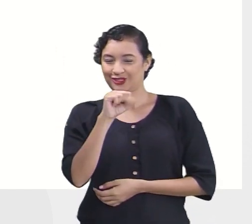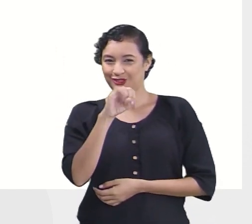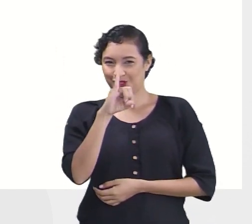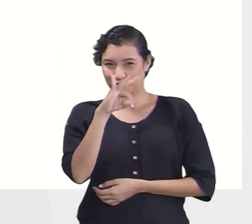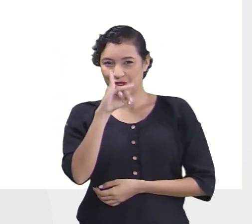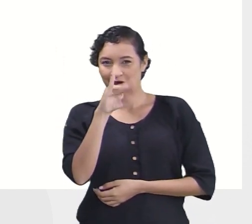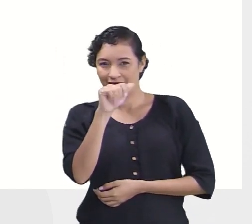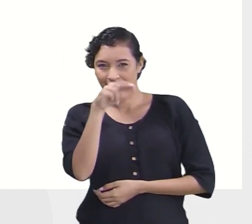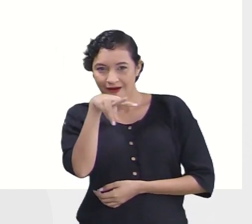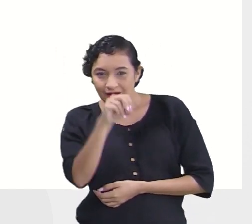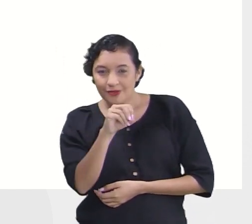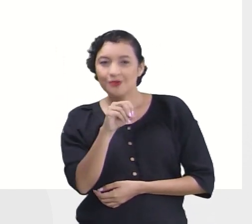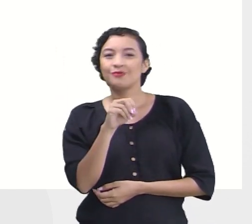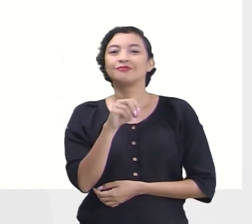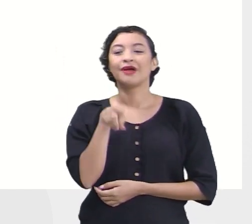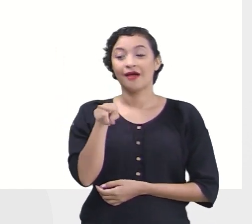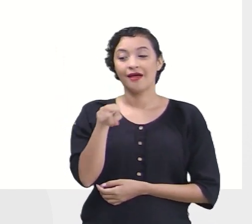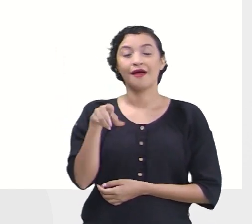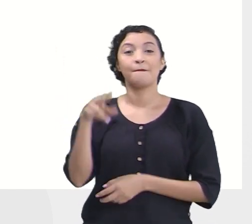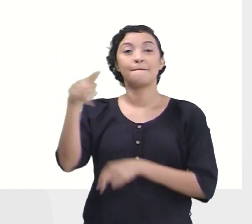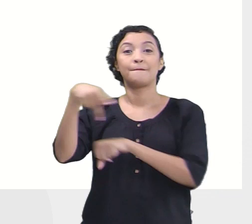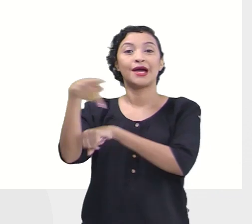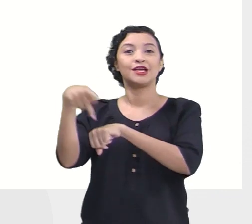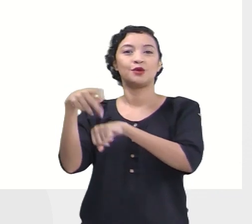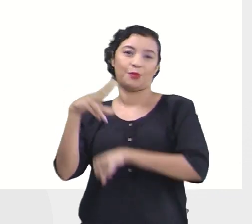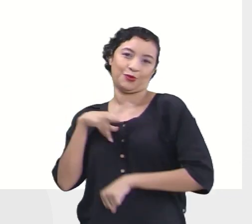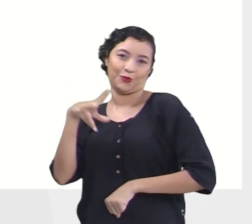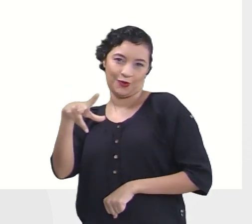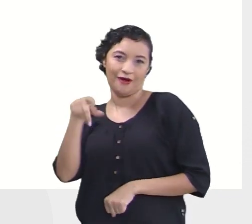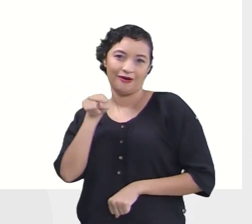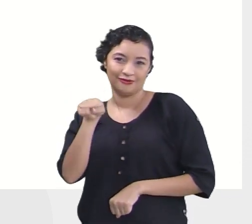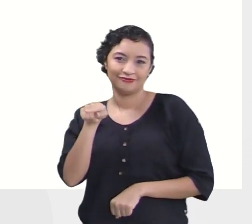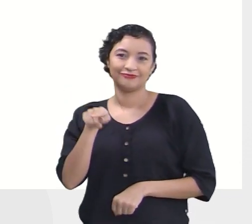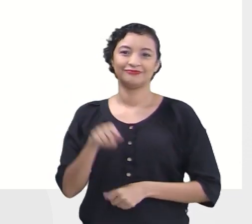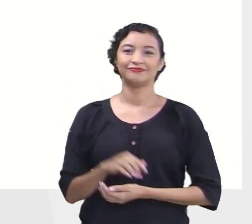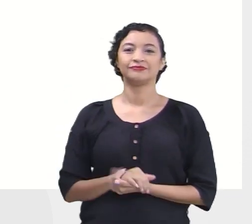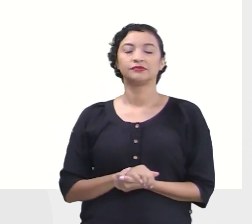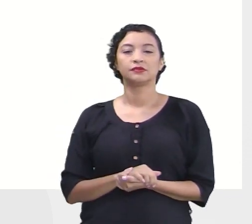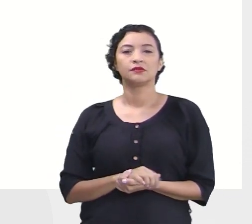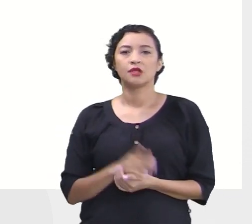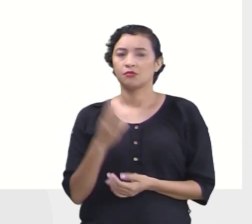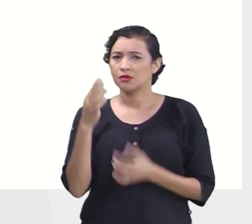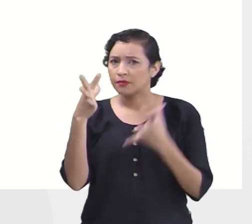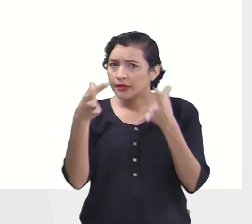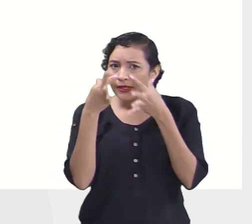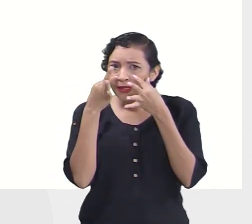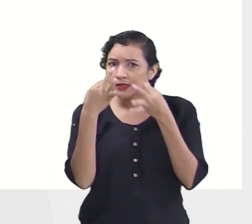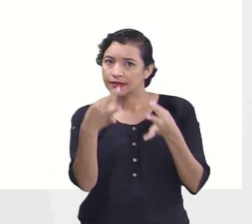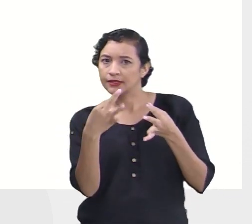Portugal. Agora, preste atenção numa coisa, aqui onde eu vou riscar.